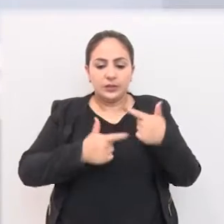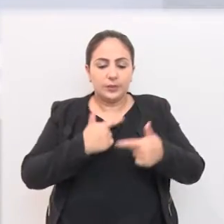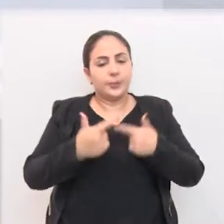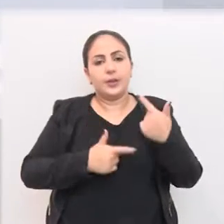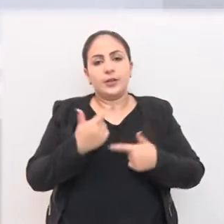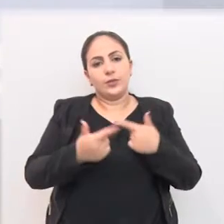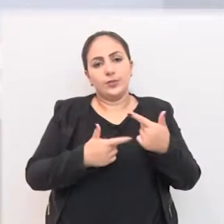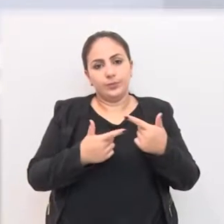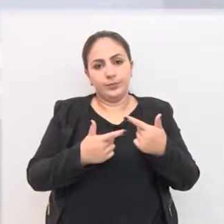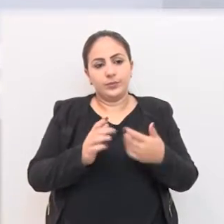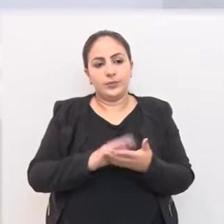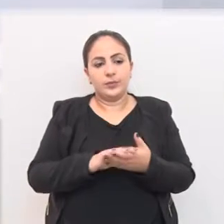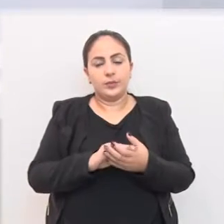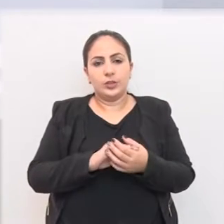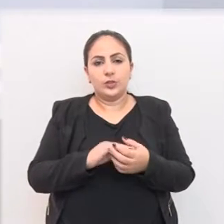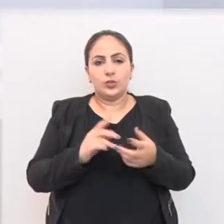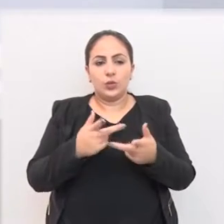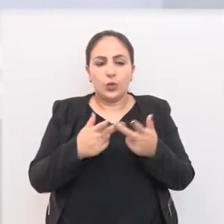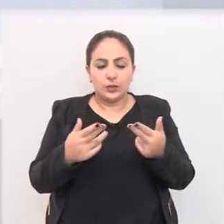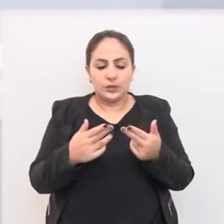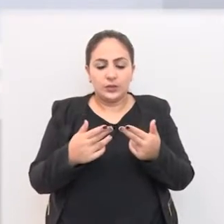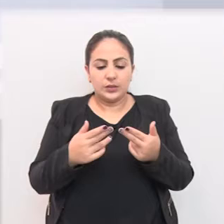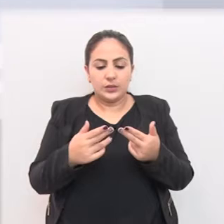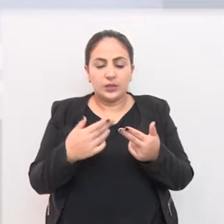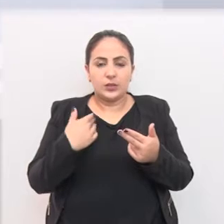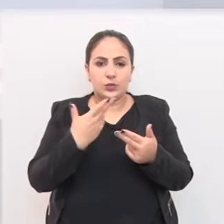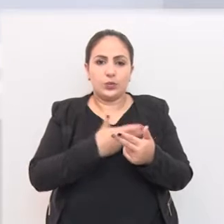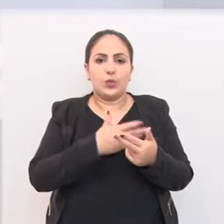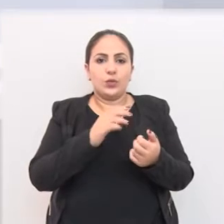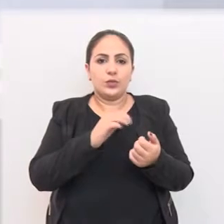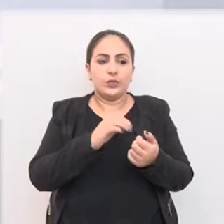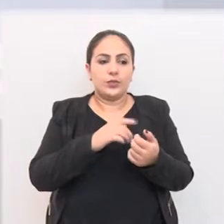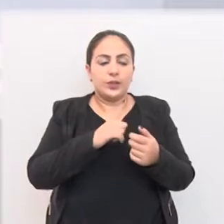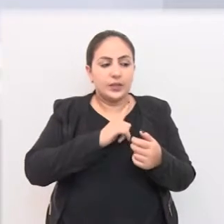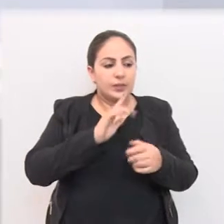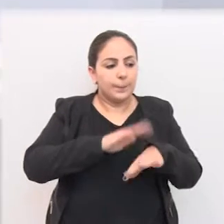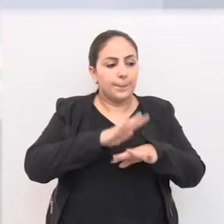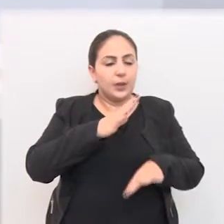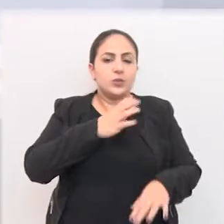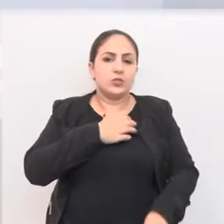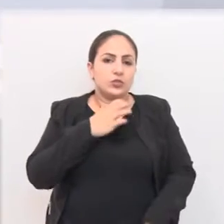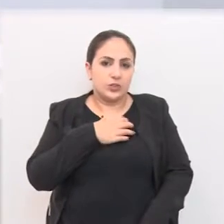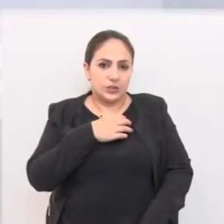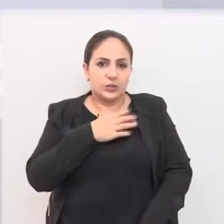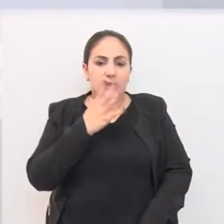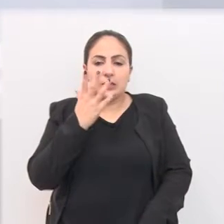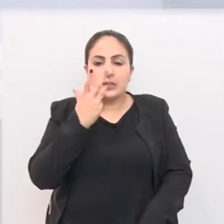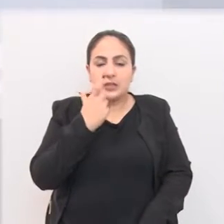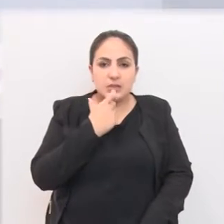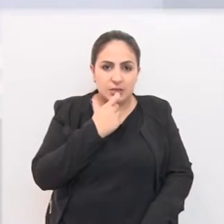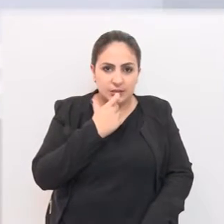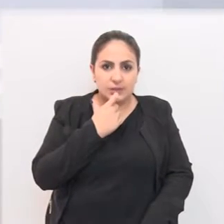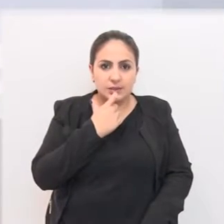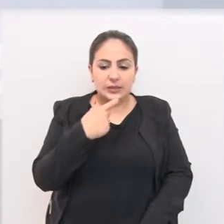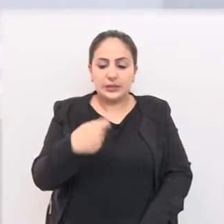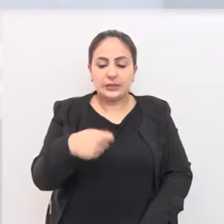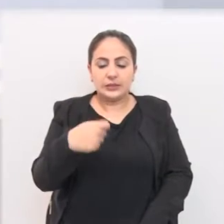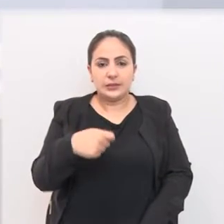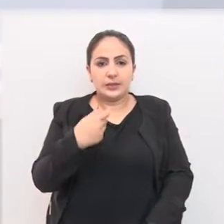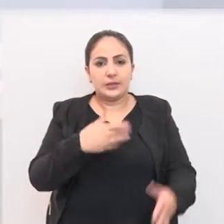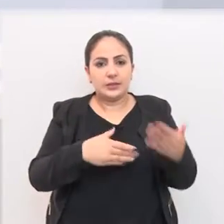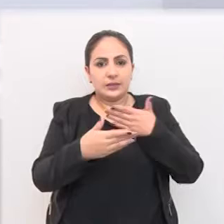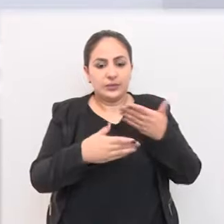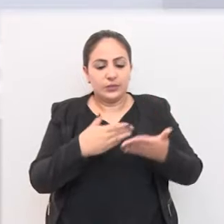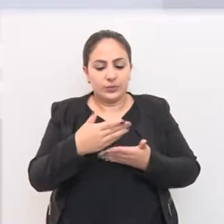um emprego adquirido também por méritos. Então, a gente vai acabar ajudando, de uma certa forma, as crianças que